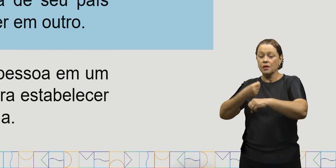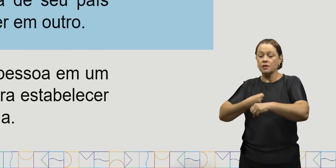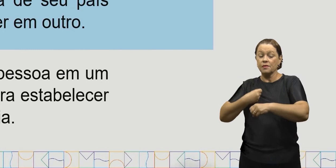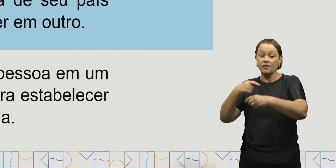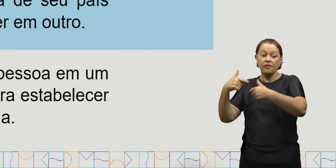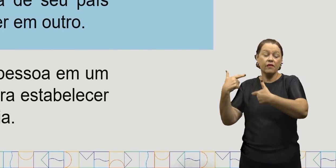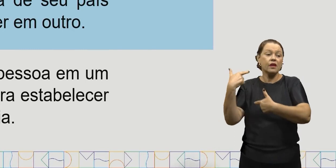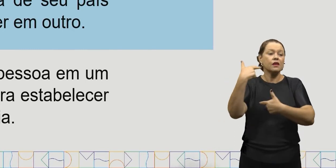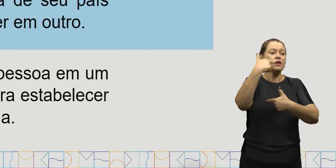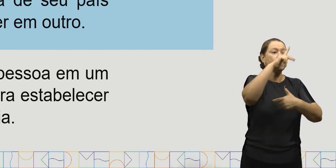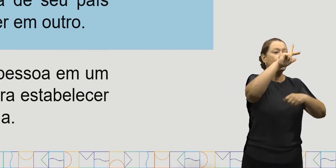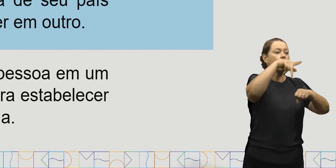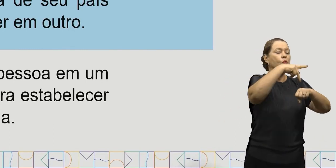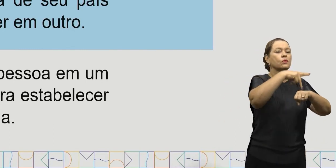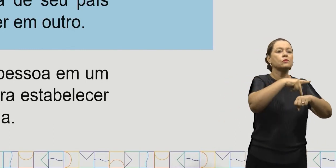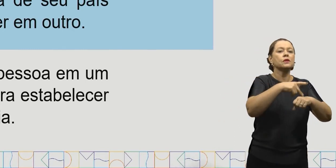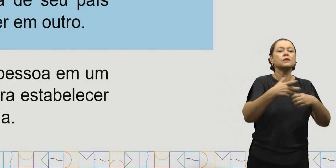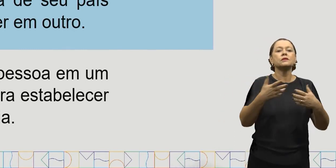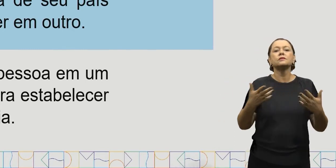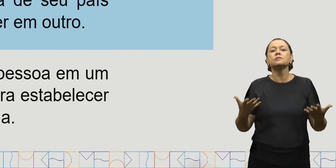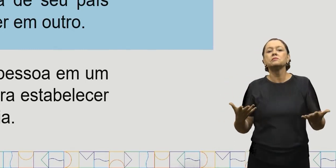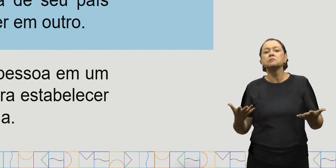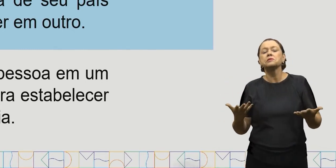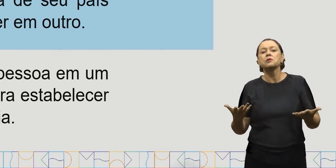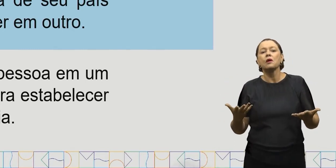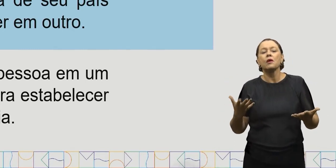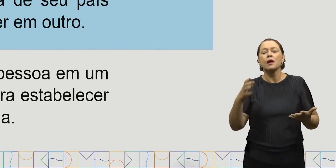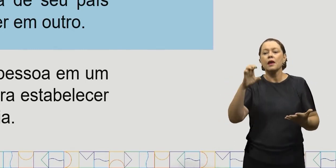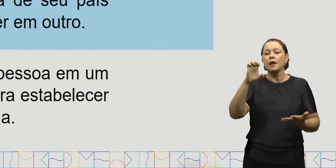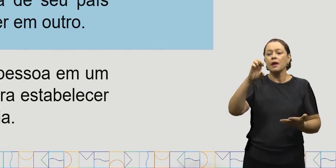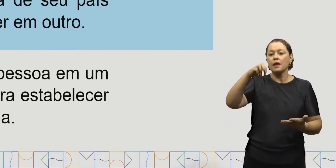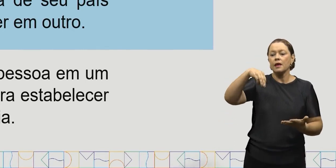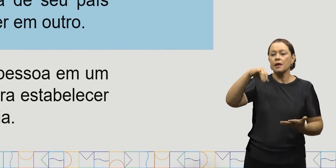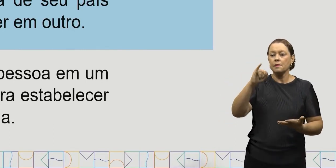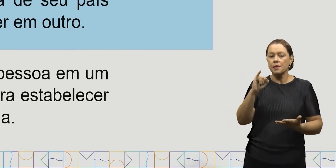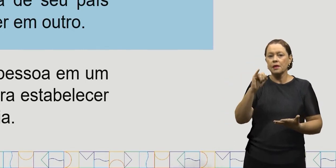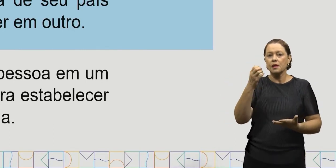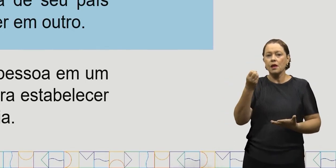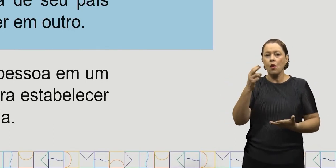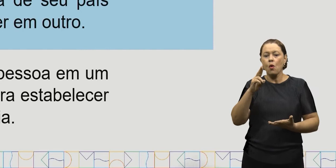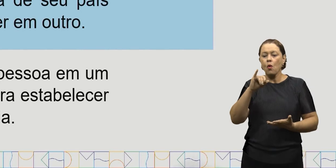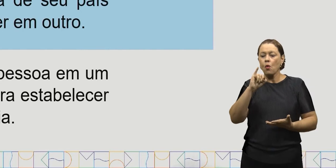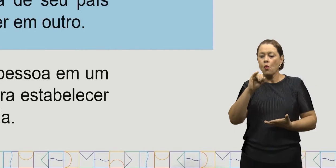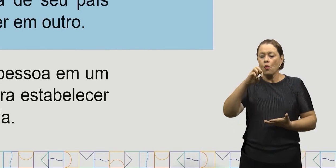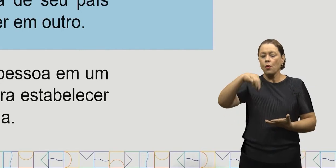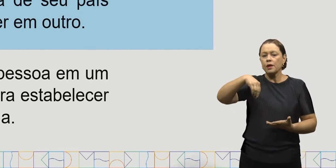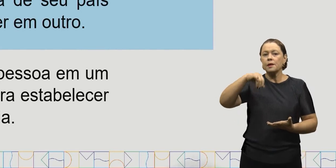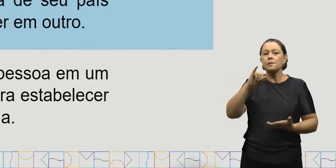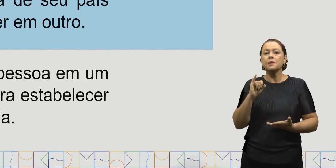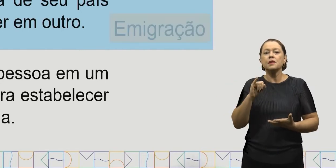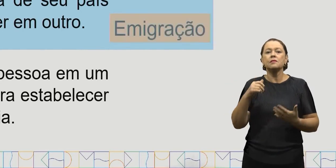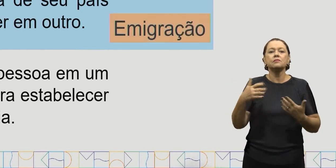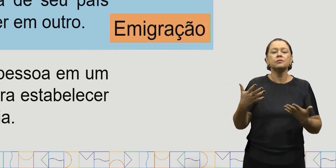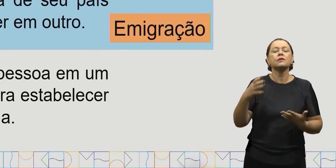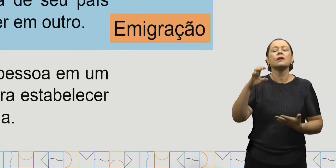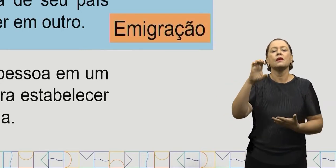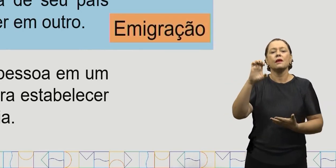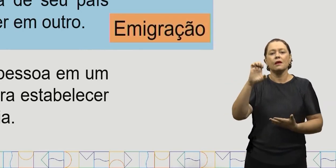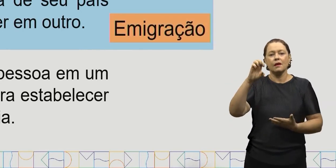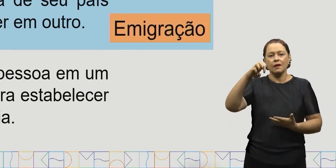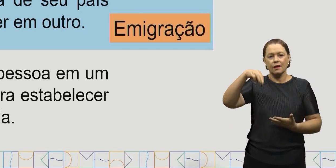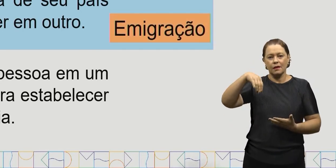em outro. E aí, prestou atenção na aula, com certeza vai acertar essa. Essa saída, ela é